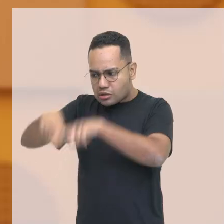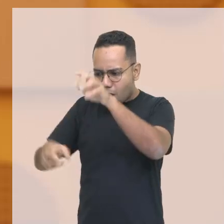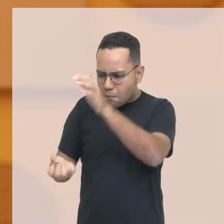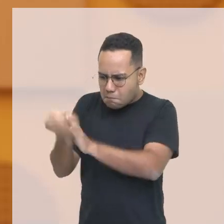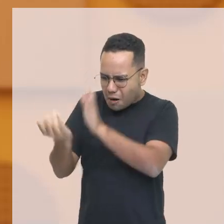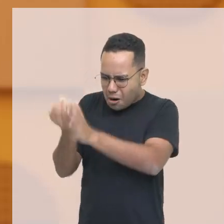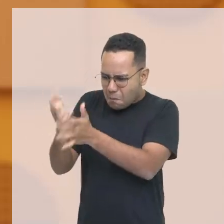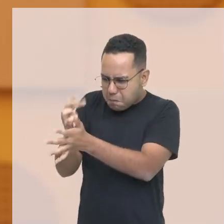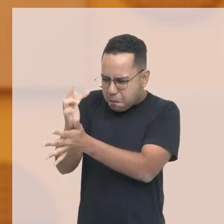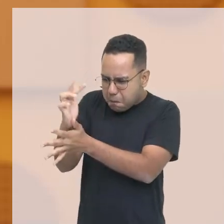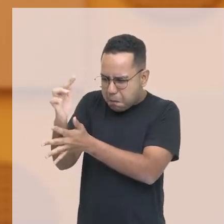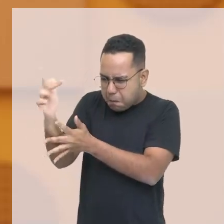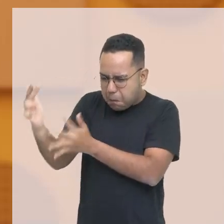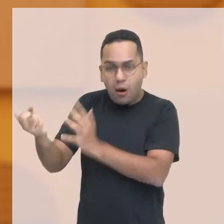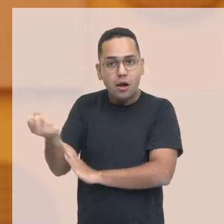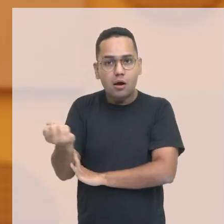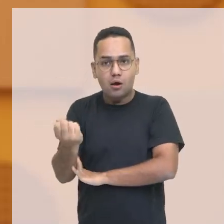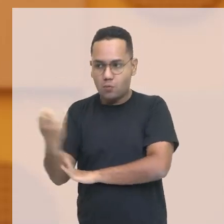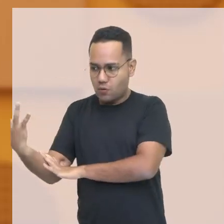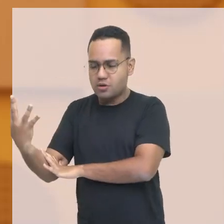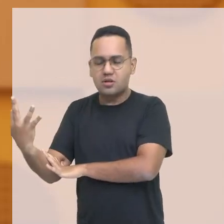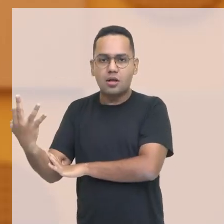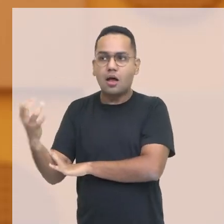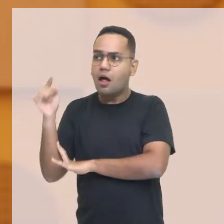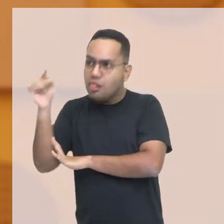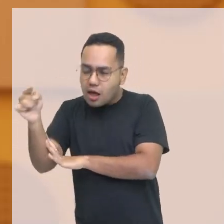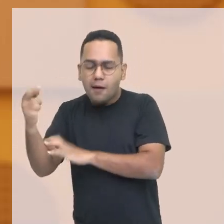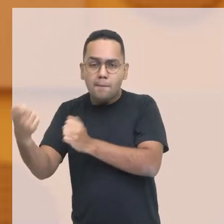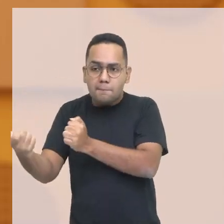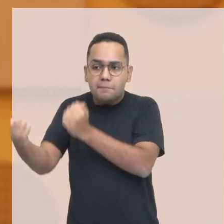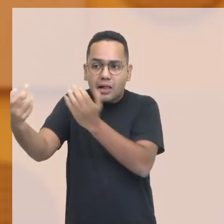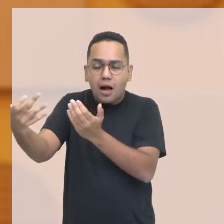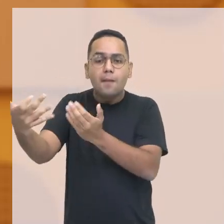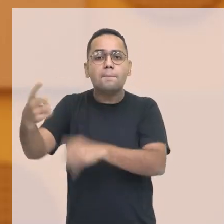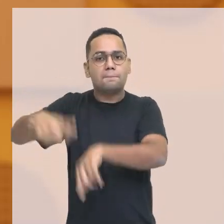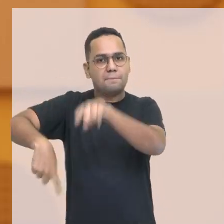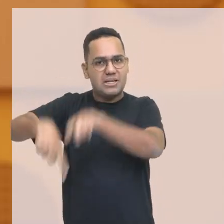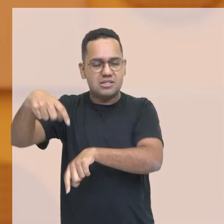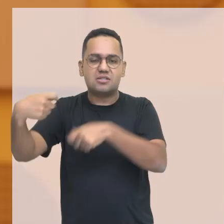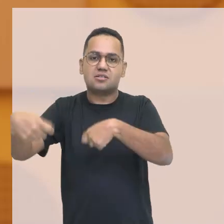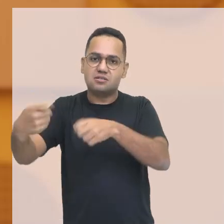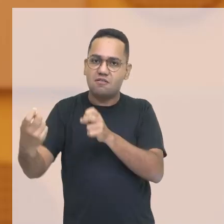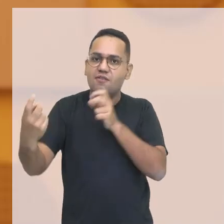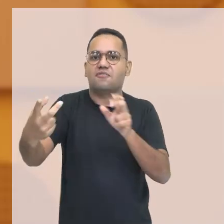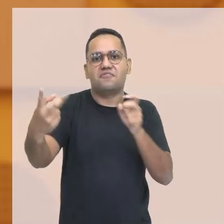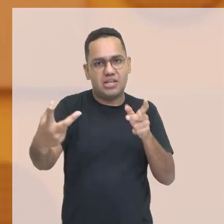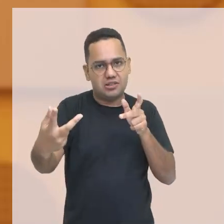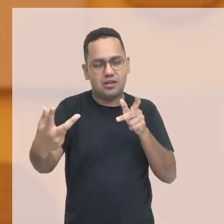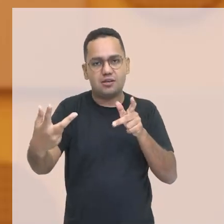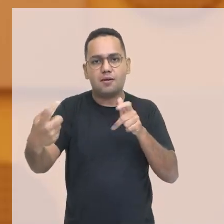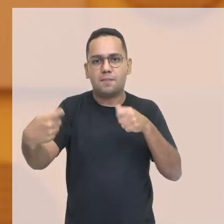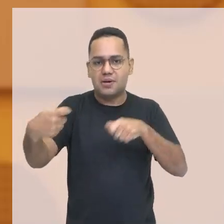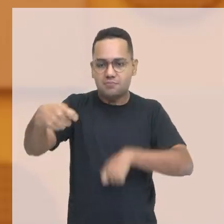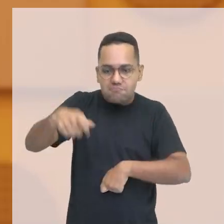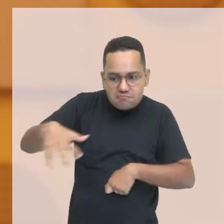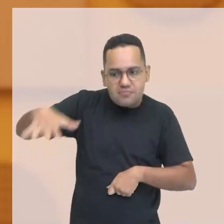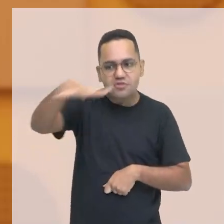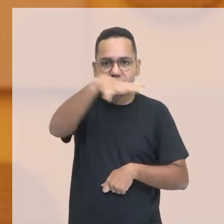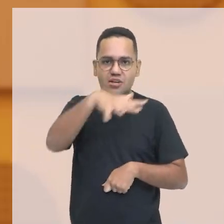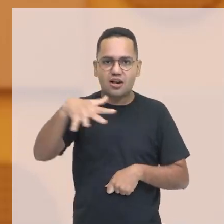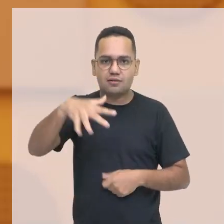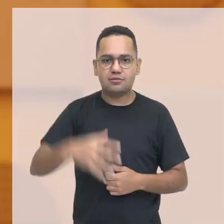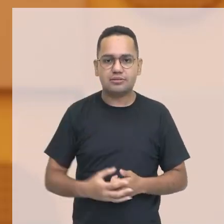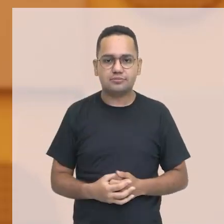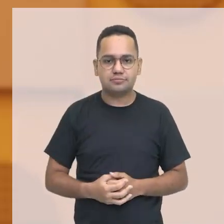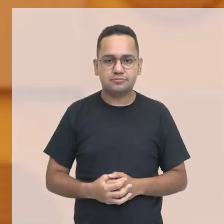para todas as pessoas que moram nessa localidade, eu tendo, então, a expandir o meu mercado, a buscar